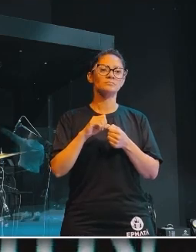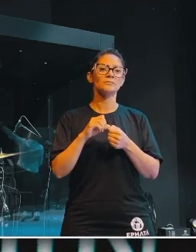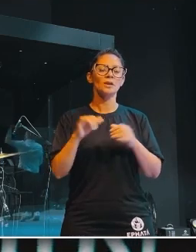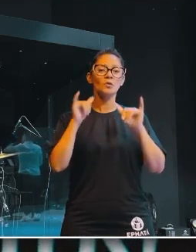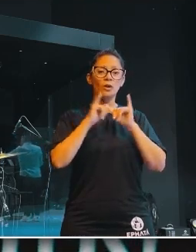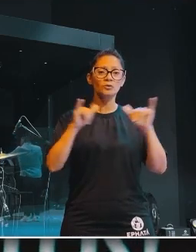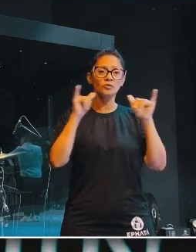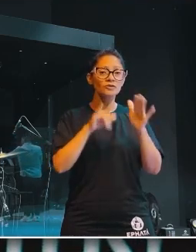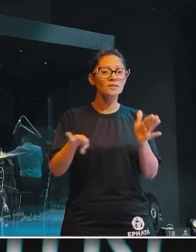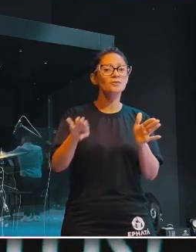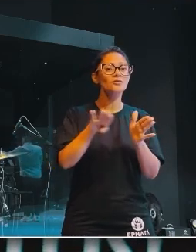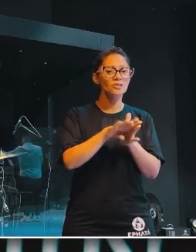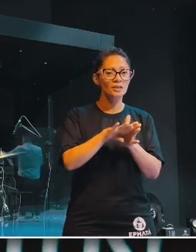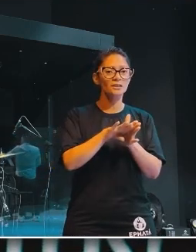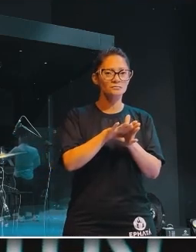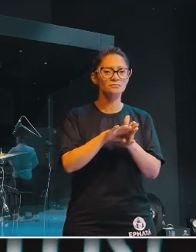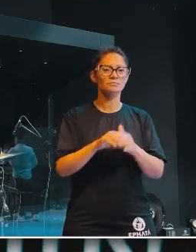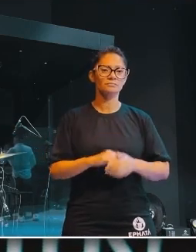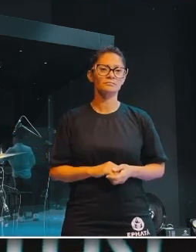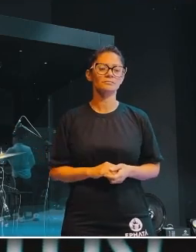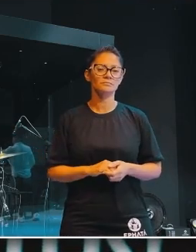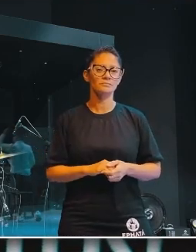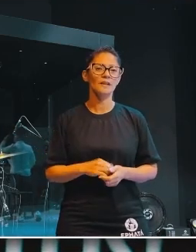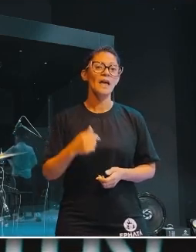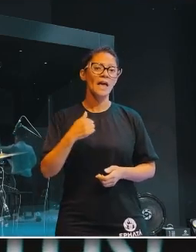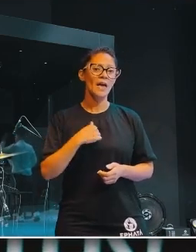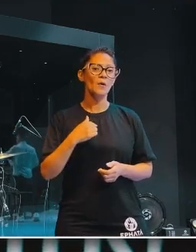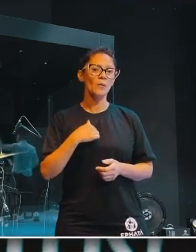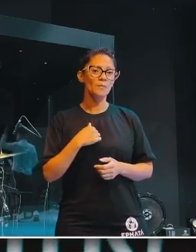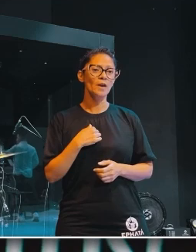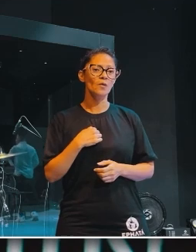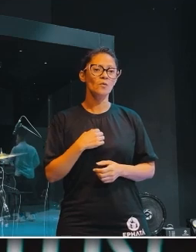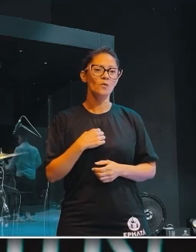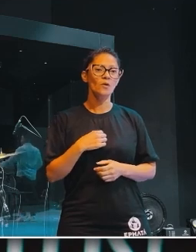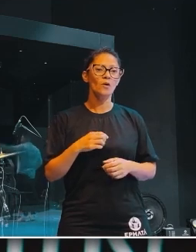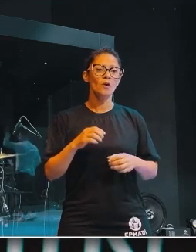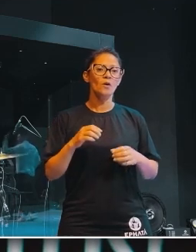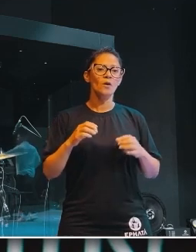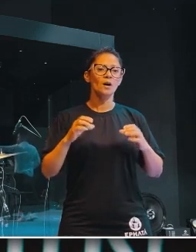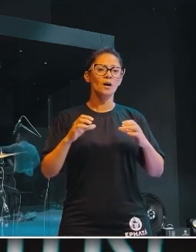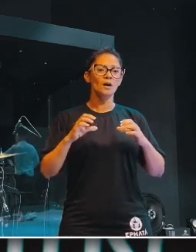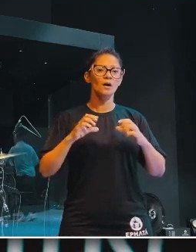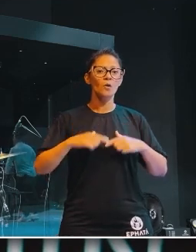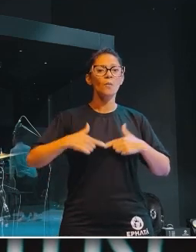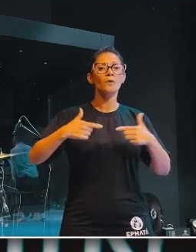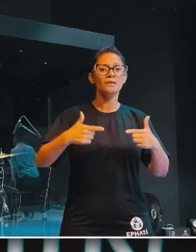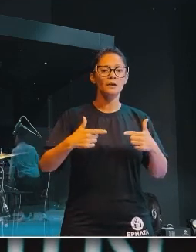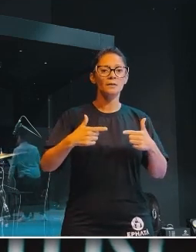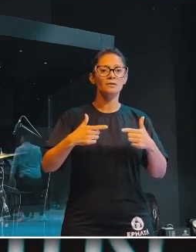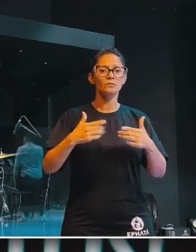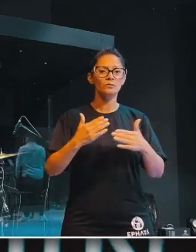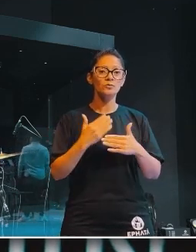mais importante do que a notícia que chega é o meu comportamento diante da notícia que chega.